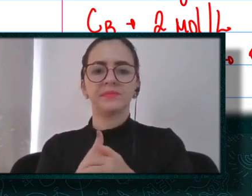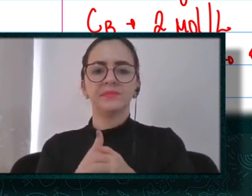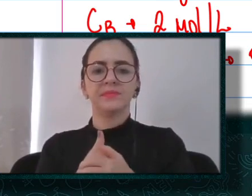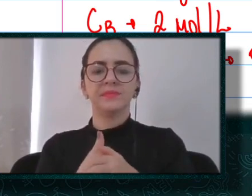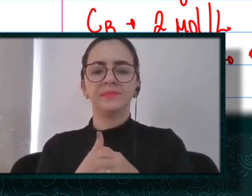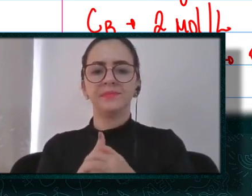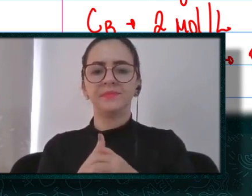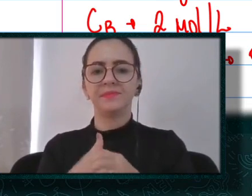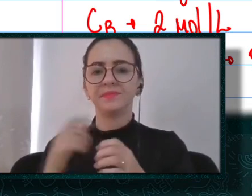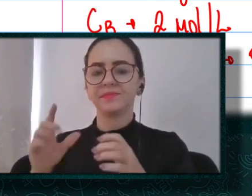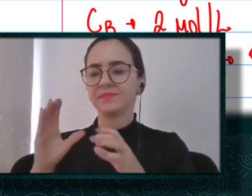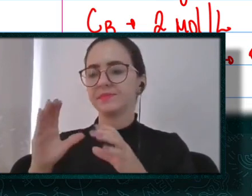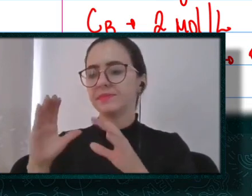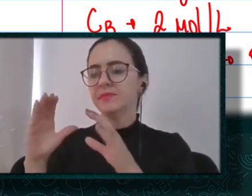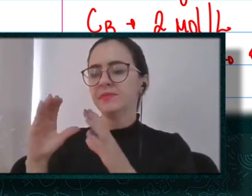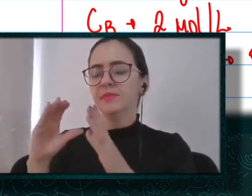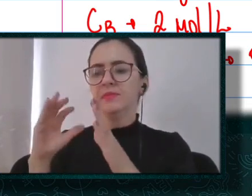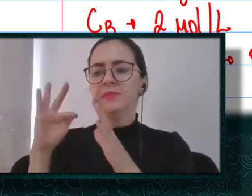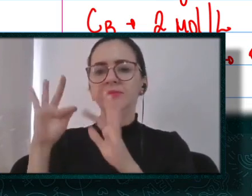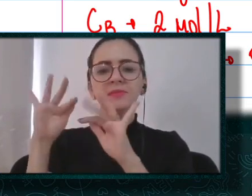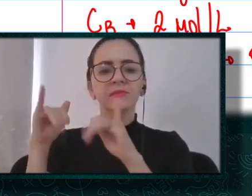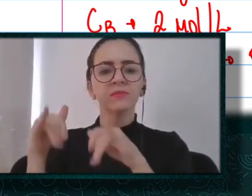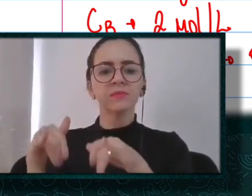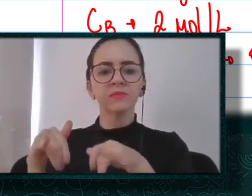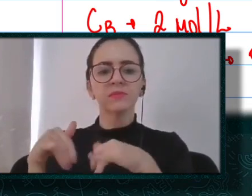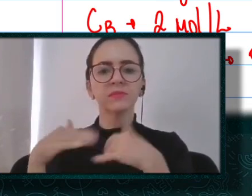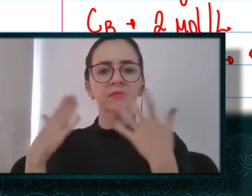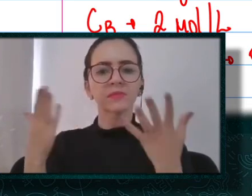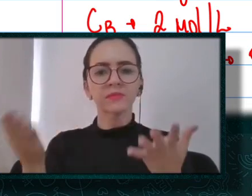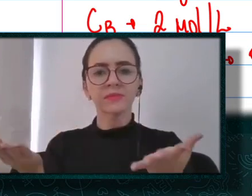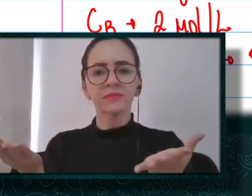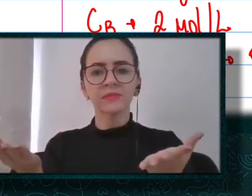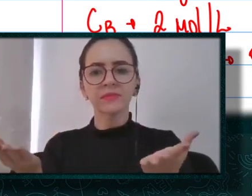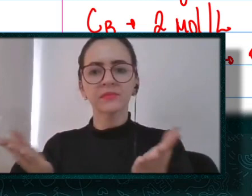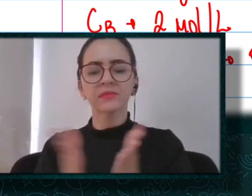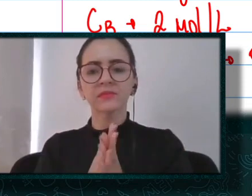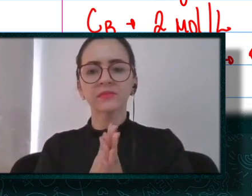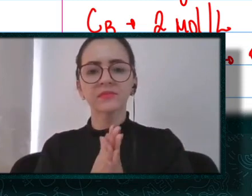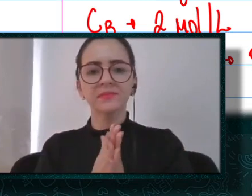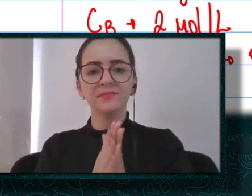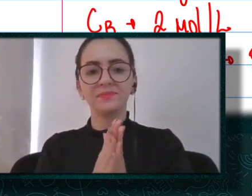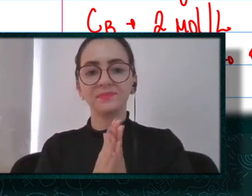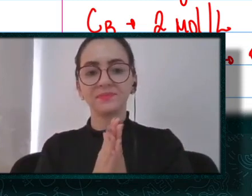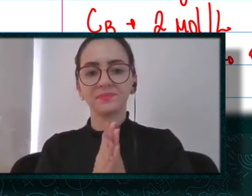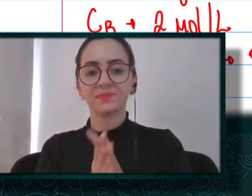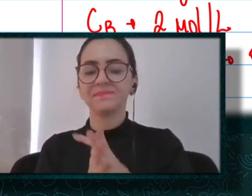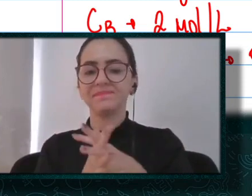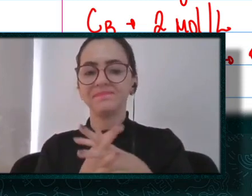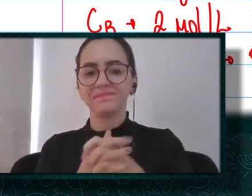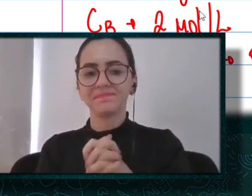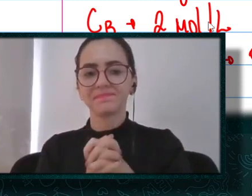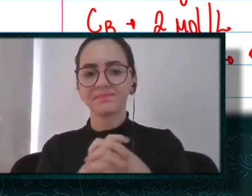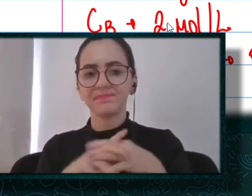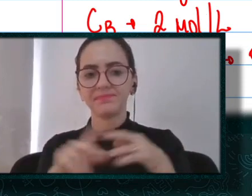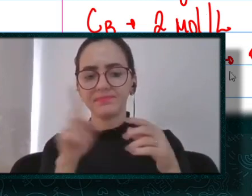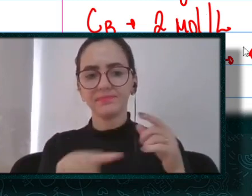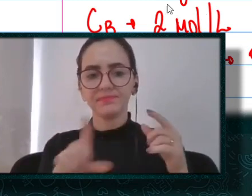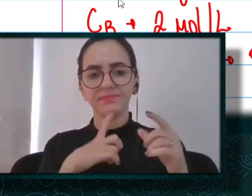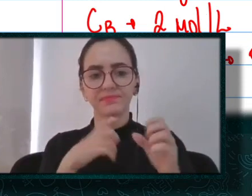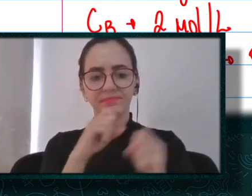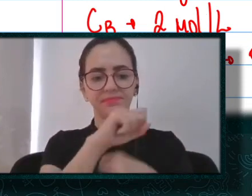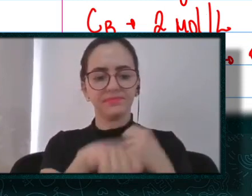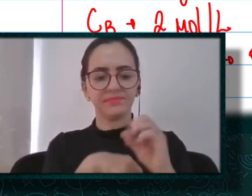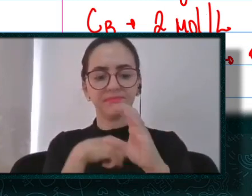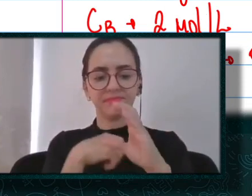qual é a concentração final desses elementos. Como a gente tem na solução C o aumento apenas do volume,